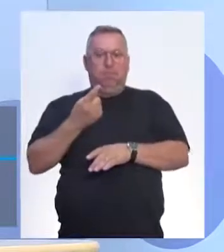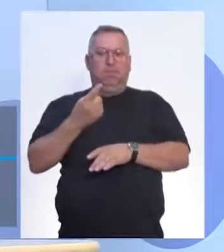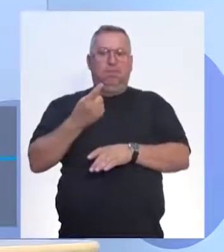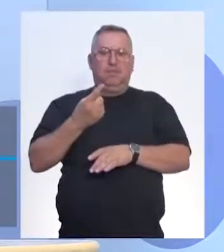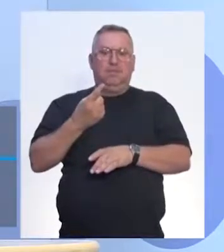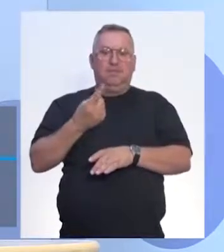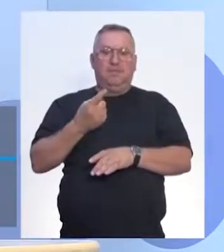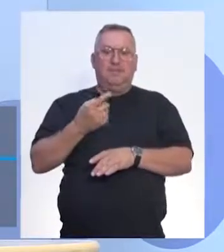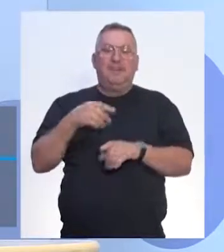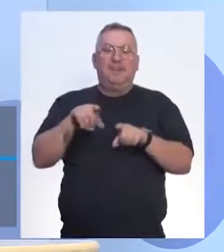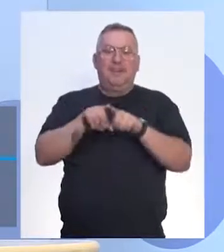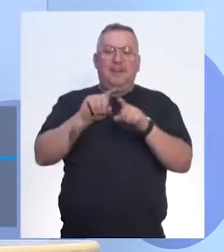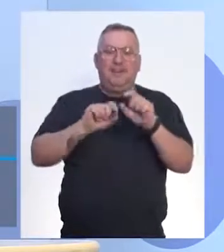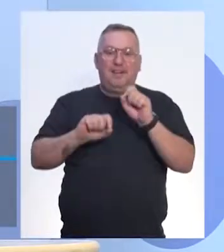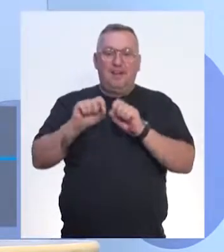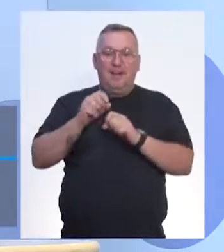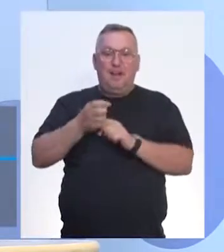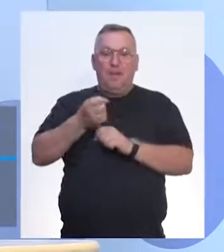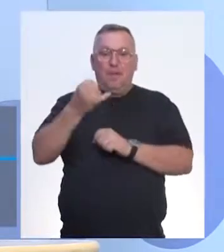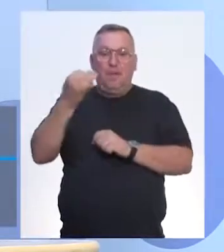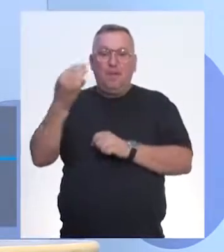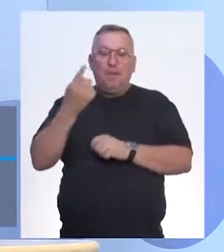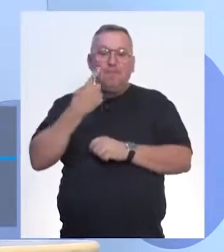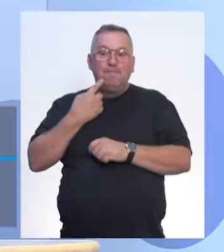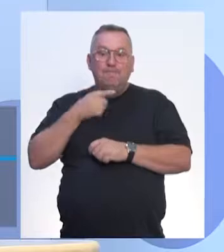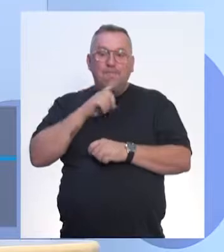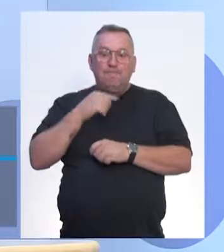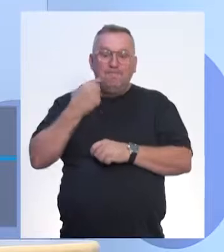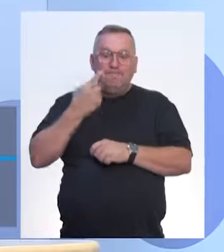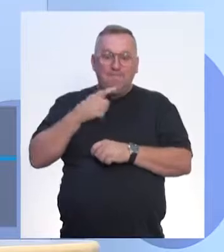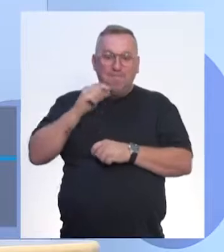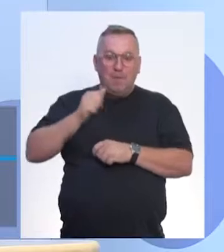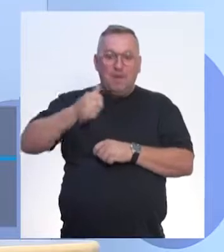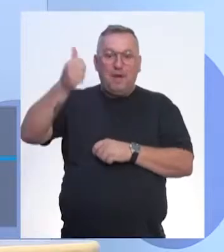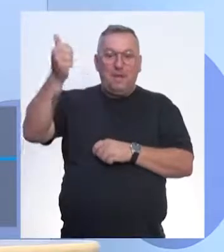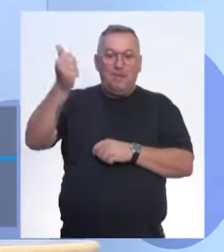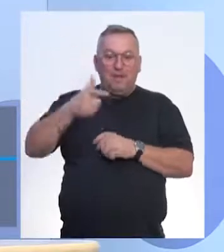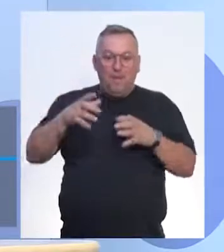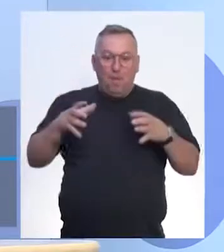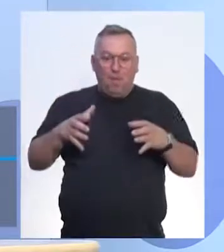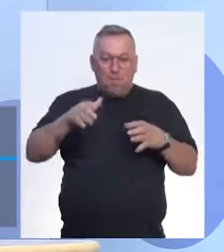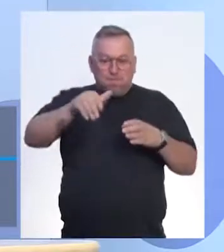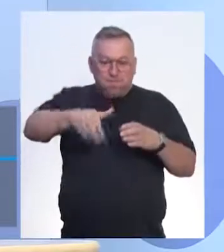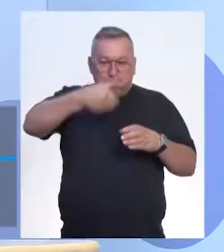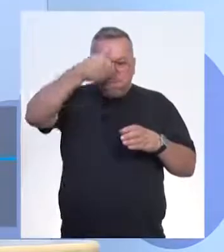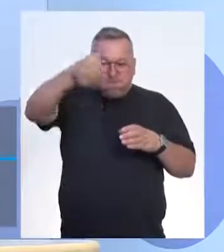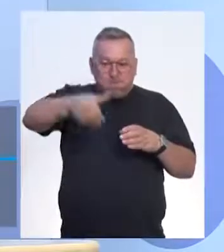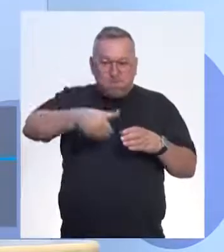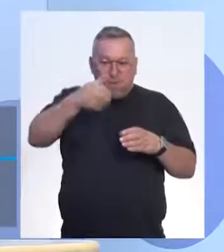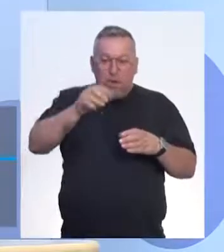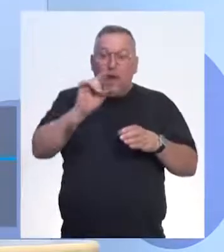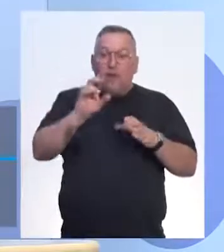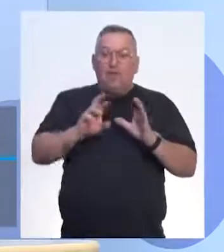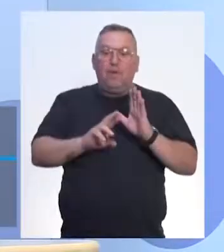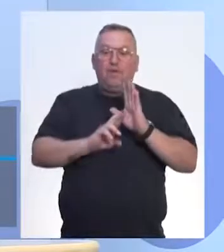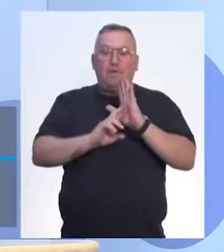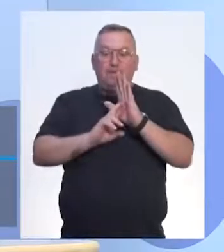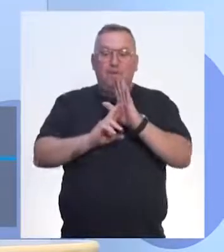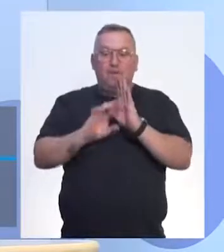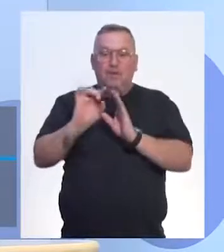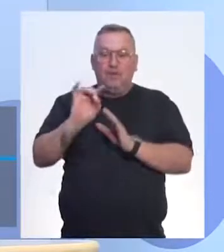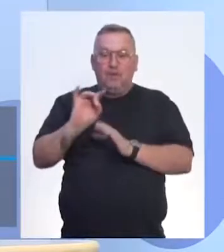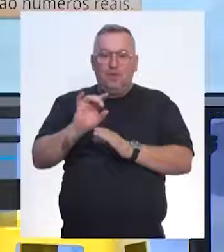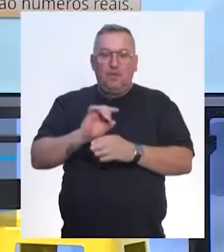susto que a quantidade de sorvete aí ia ser mais do que o pote. Mas beleza. Então aí é só uma representação,